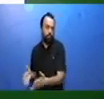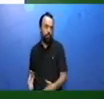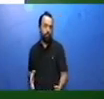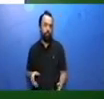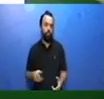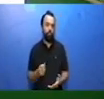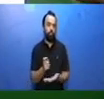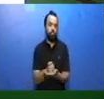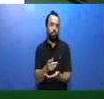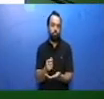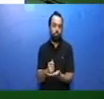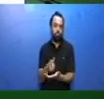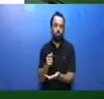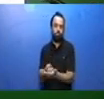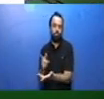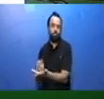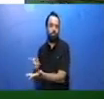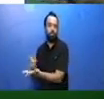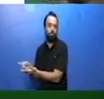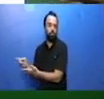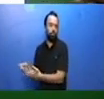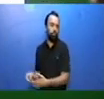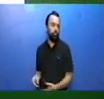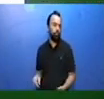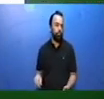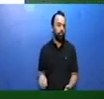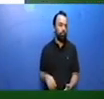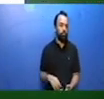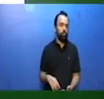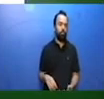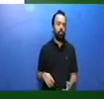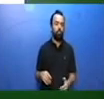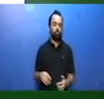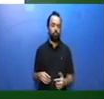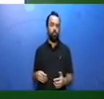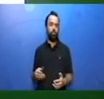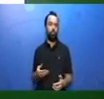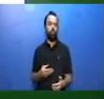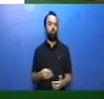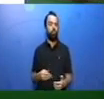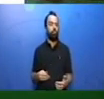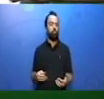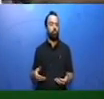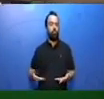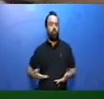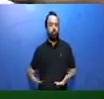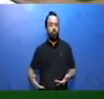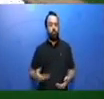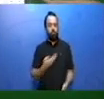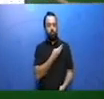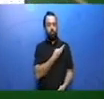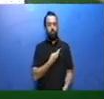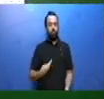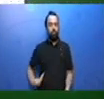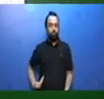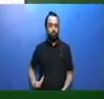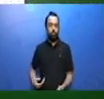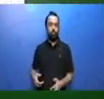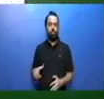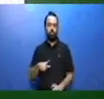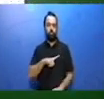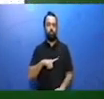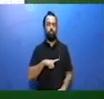sejam providenciados alguns ou todos os serviços públicos necessários. Bairros que surgem assim são chamados